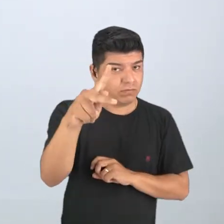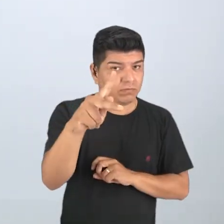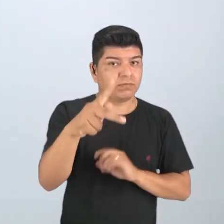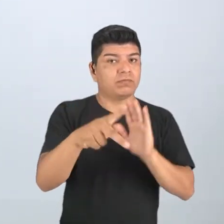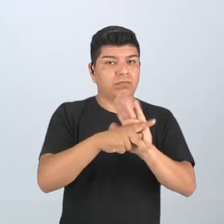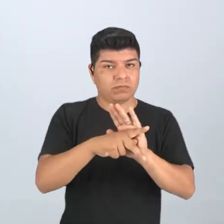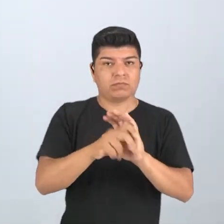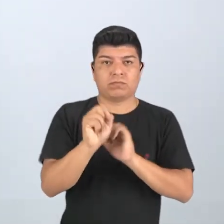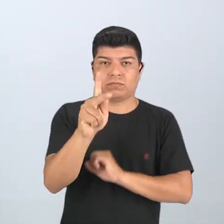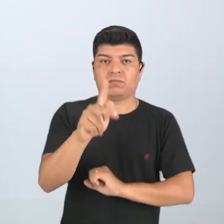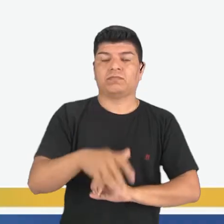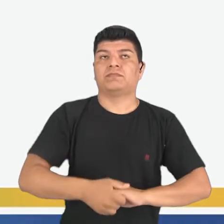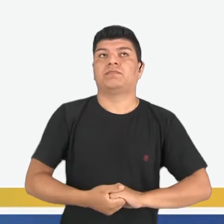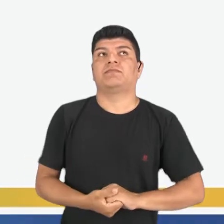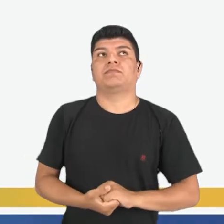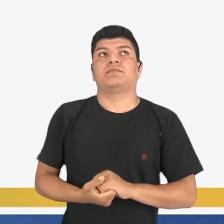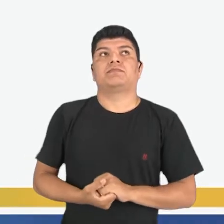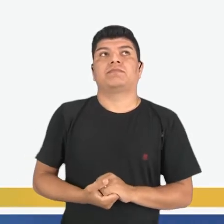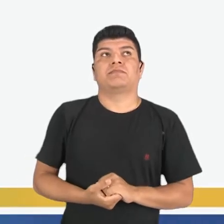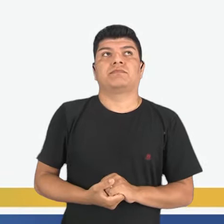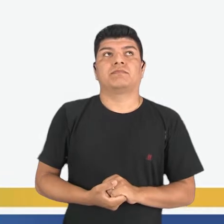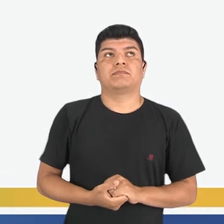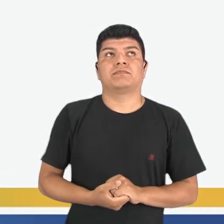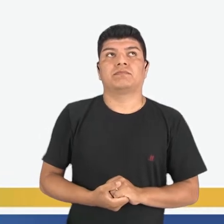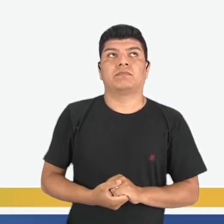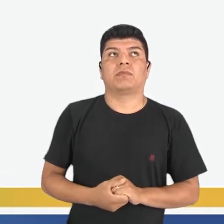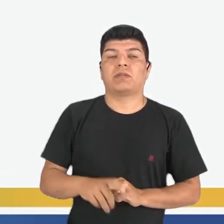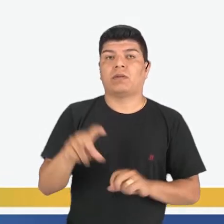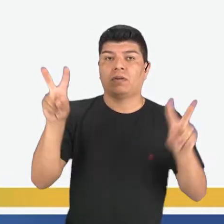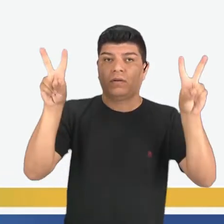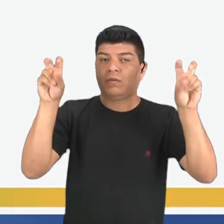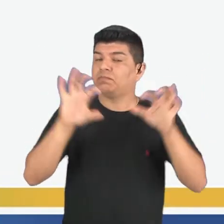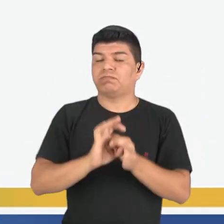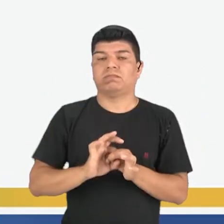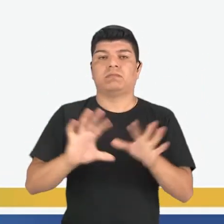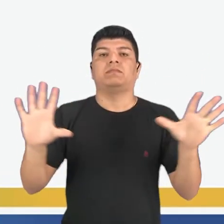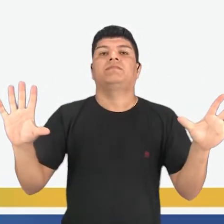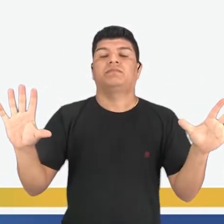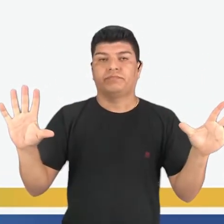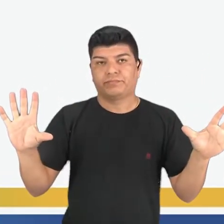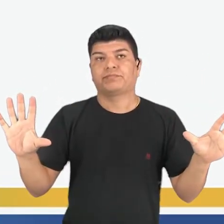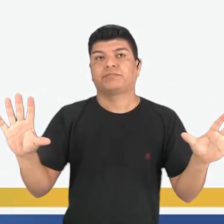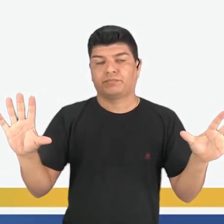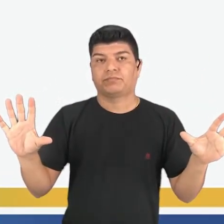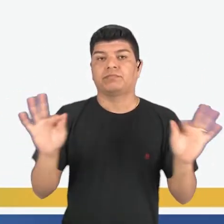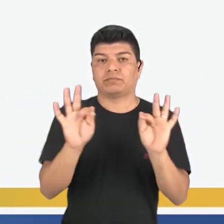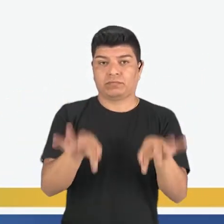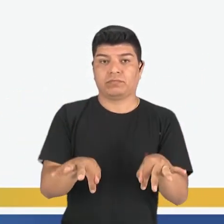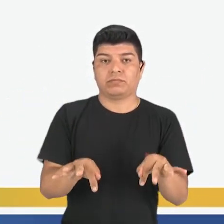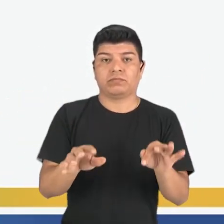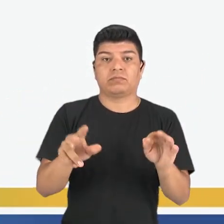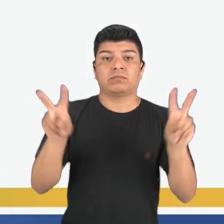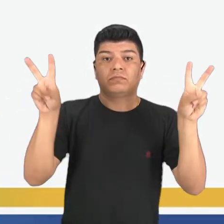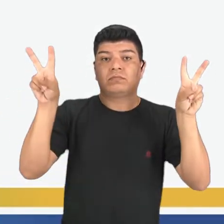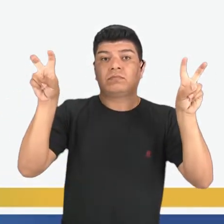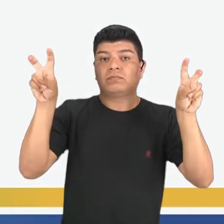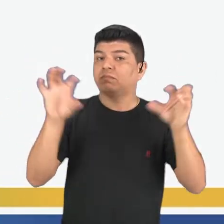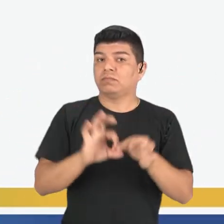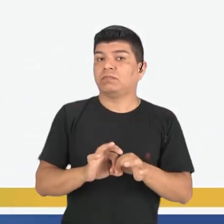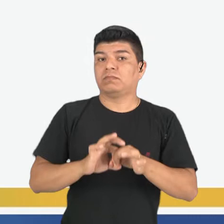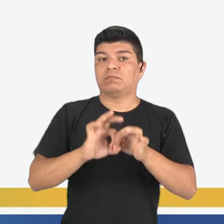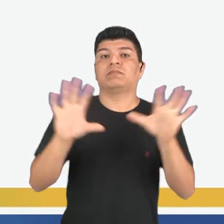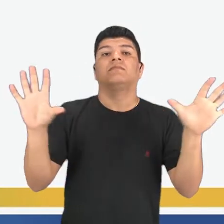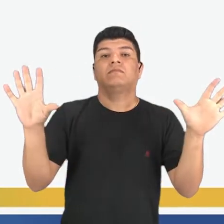sua, ok? Ó, tema livre. Continuando aí a última parte. Ó. Tema livre.